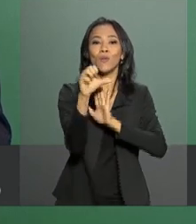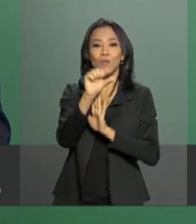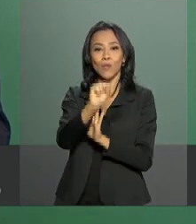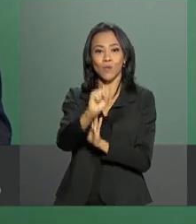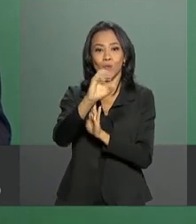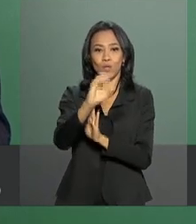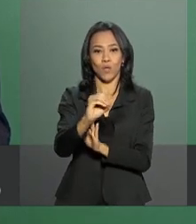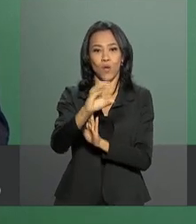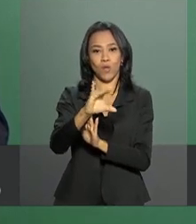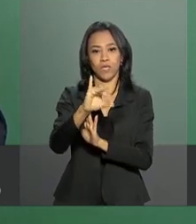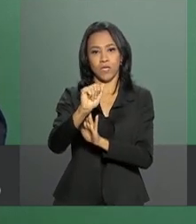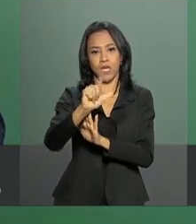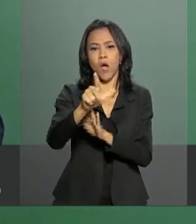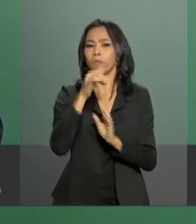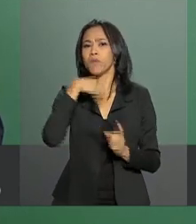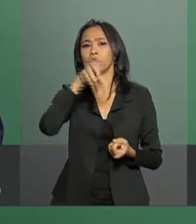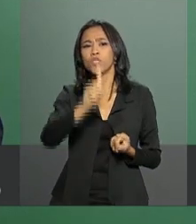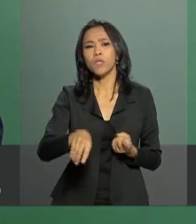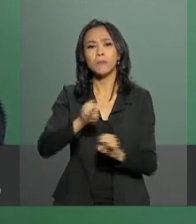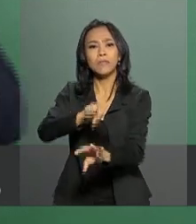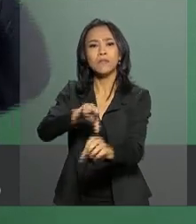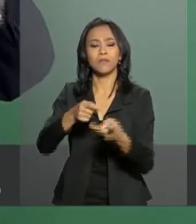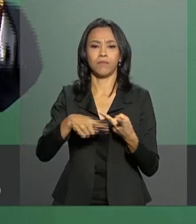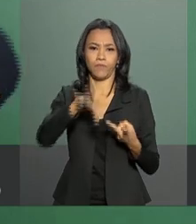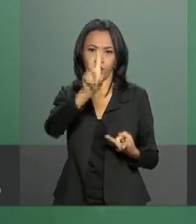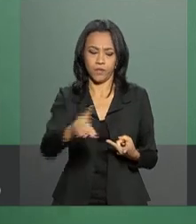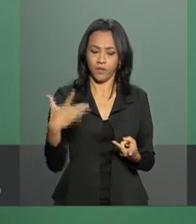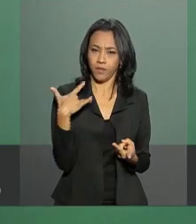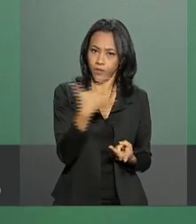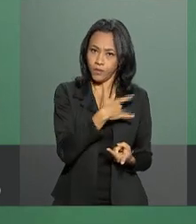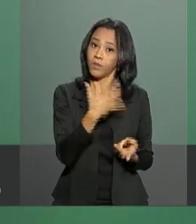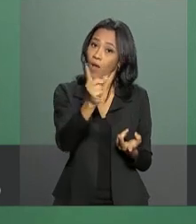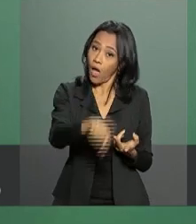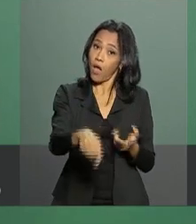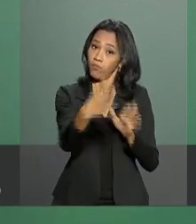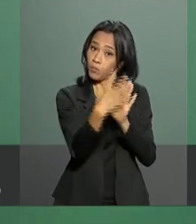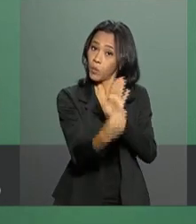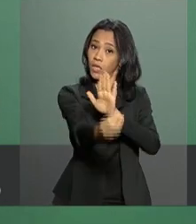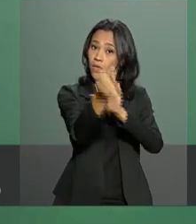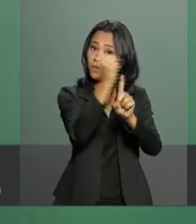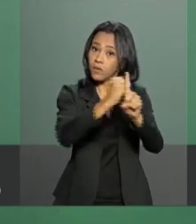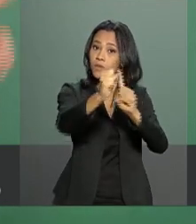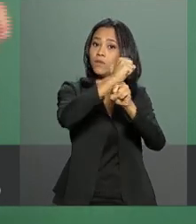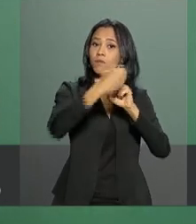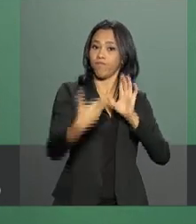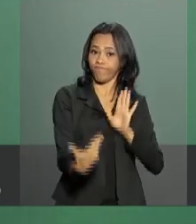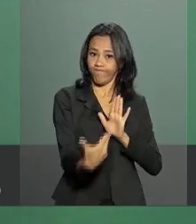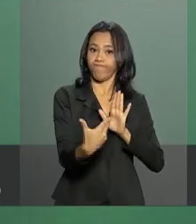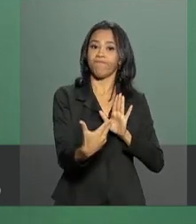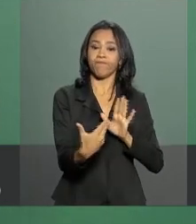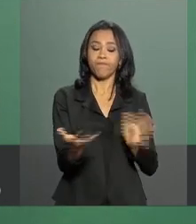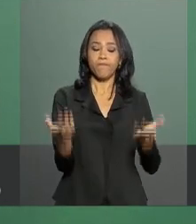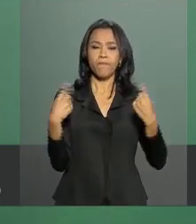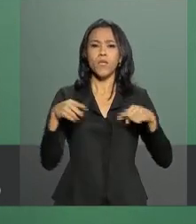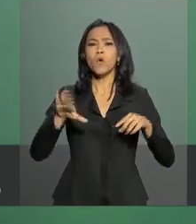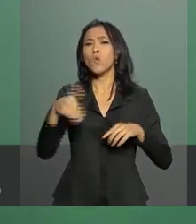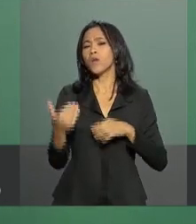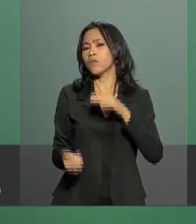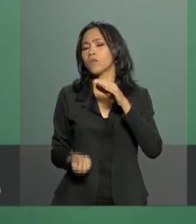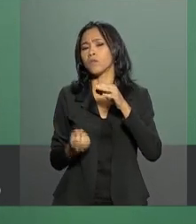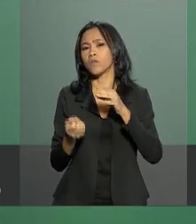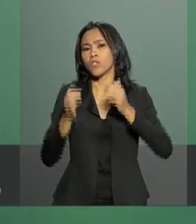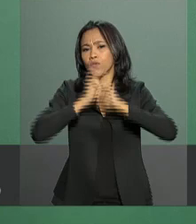o próprio direito à educação ao direito à saúde é interessante até eu faço um registro então nós lançamos o teto nos gastos